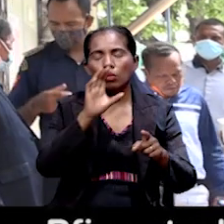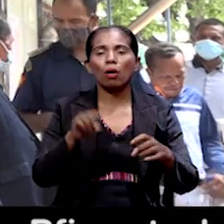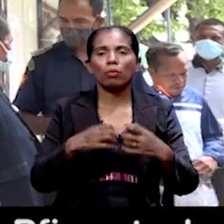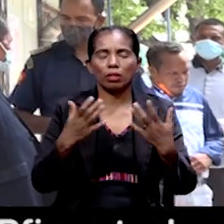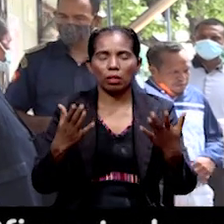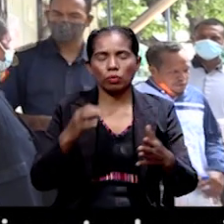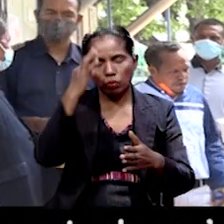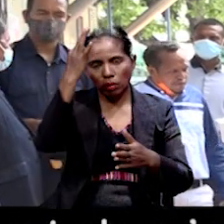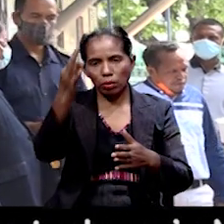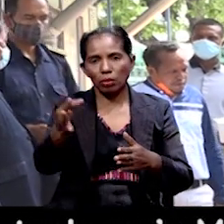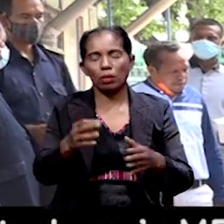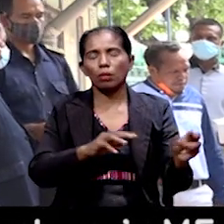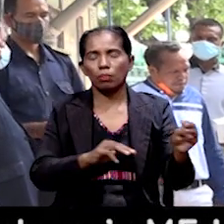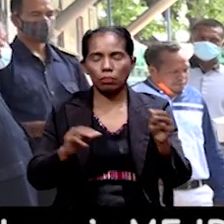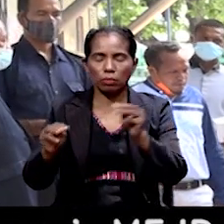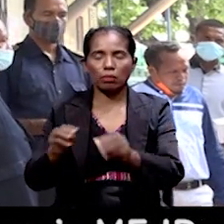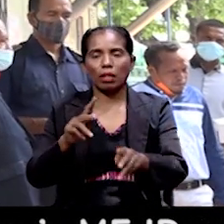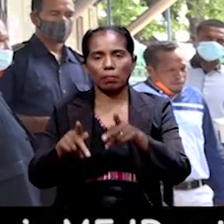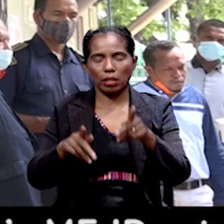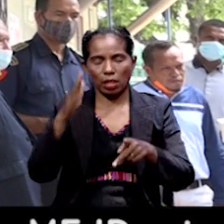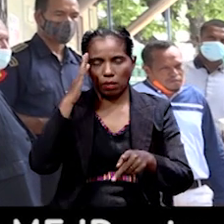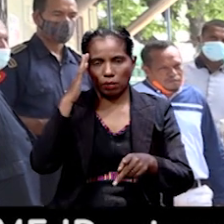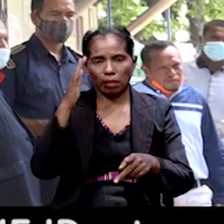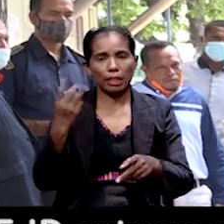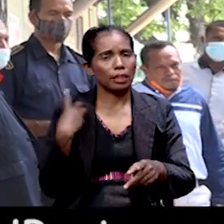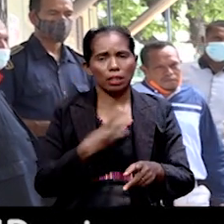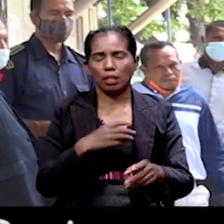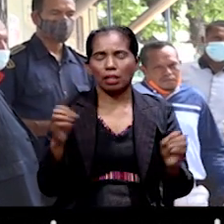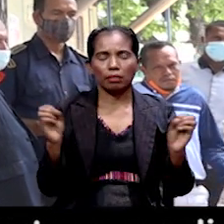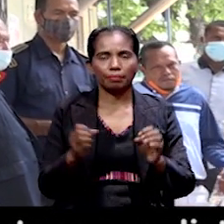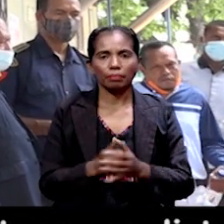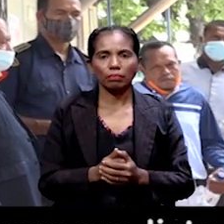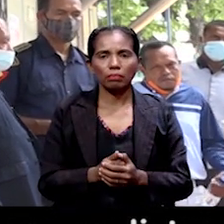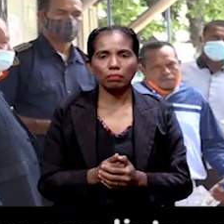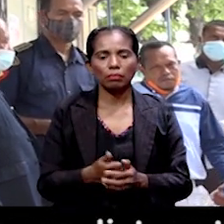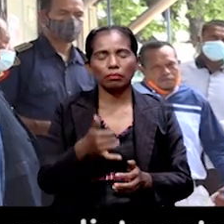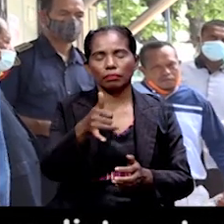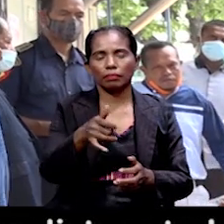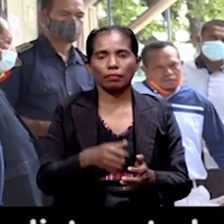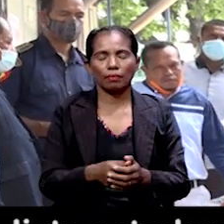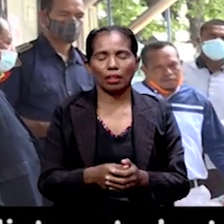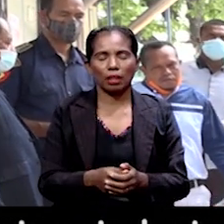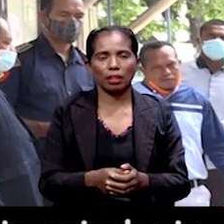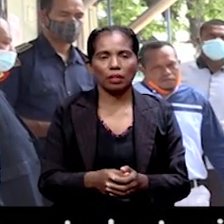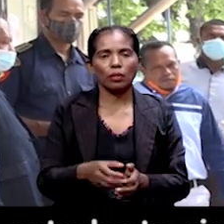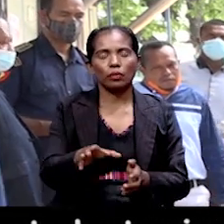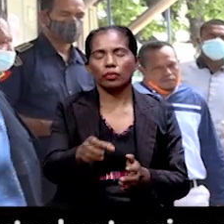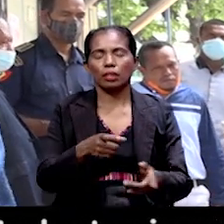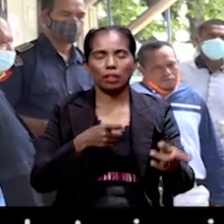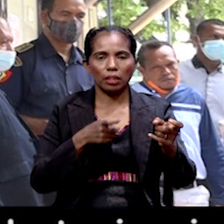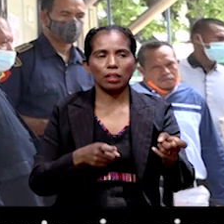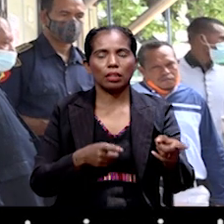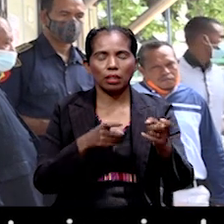a bambeiro ni muda ni ni linguagem. Mas se tenia nela. Às vezes se to obane ne lo sukilat ka, saida ne